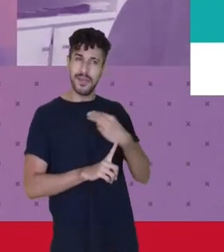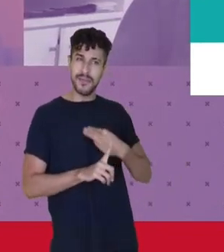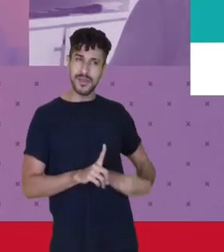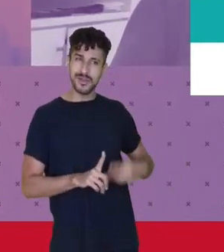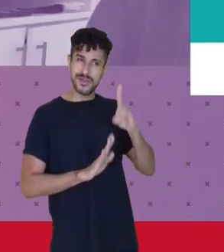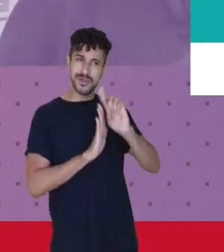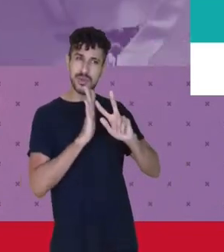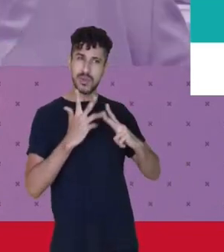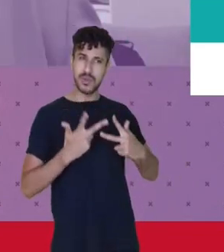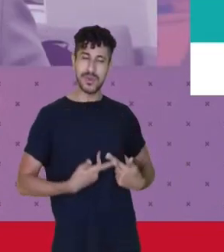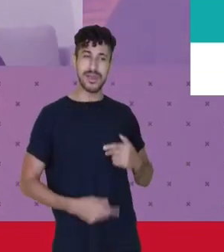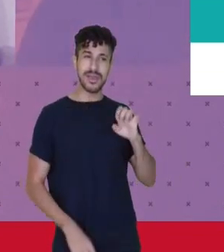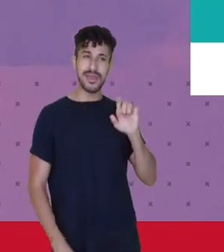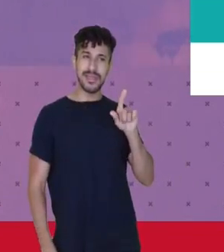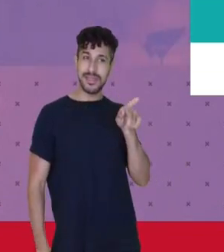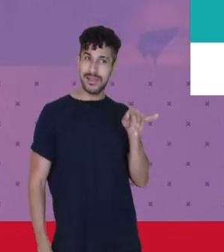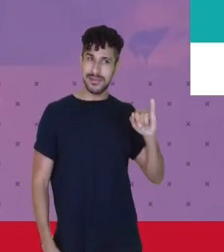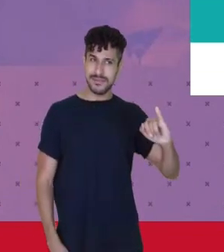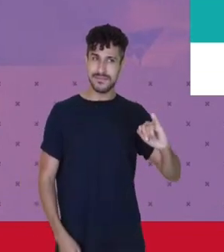Direitos Humanos, Ideli Salvati.